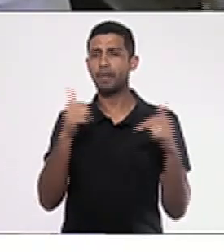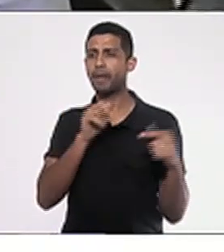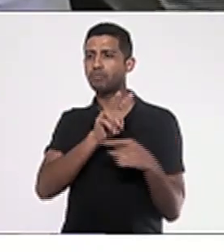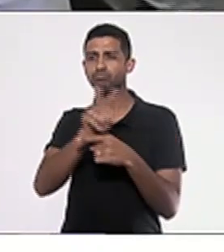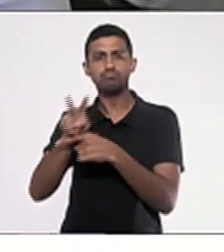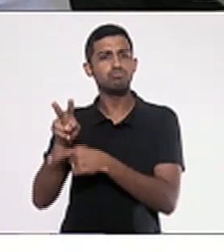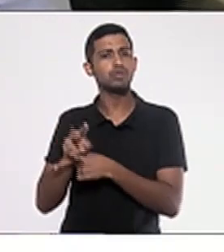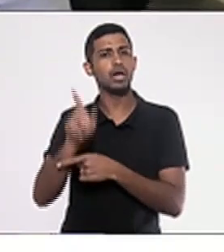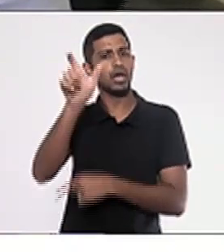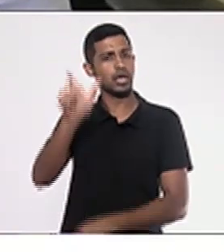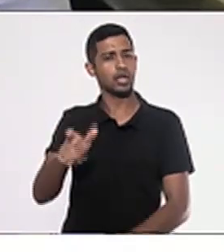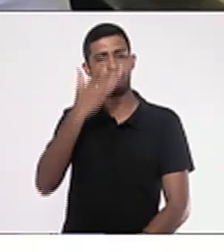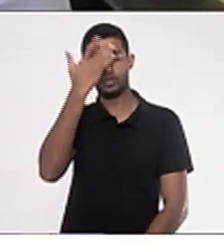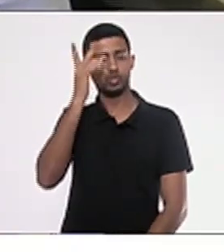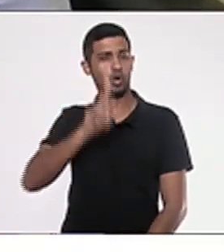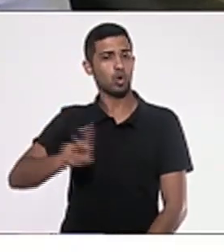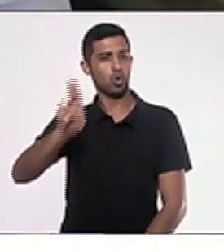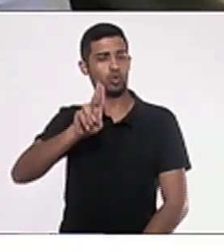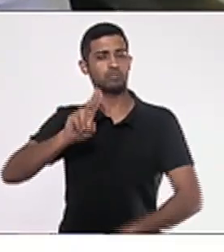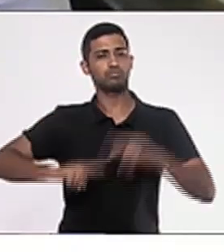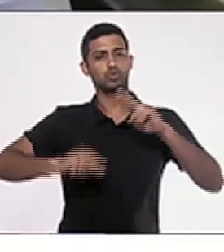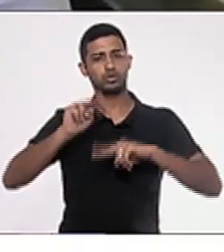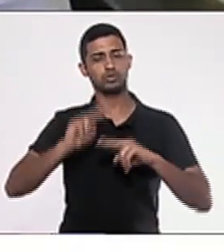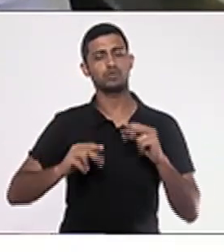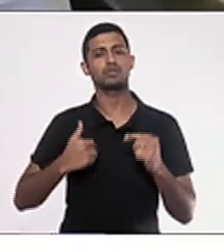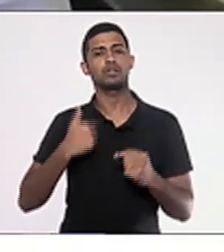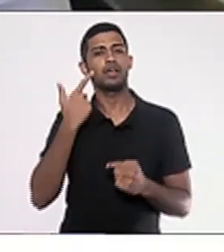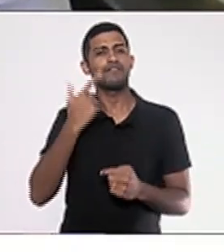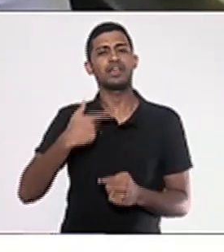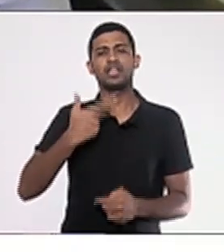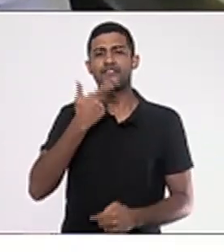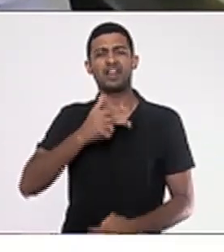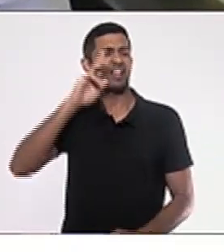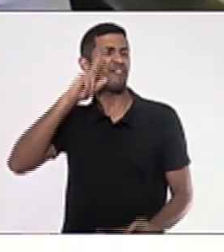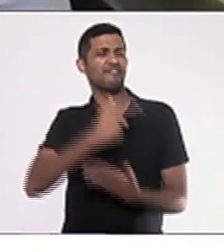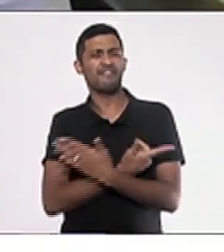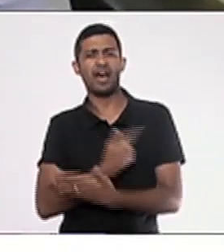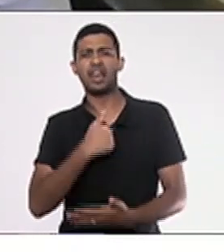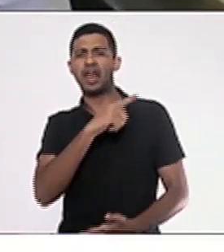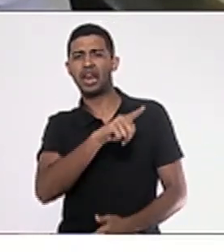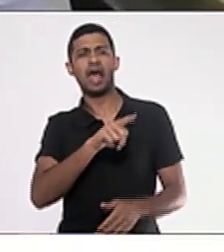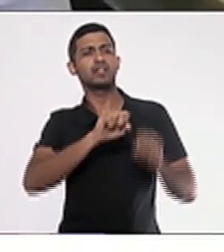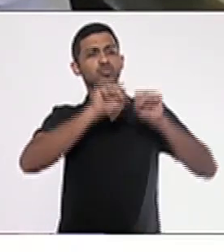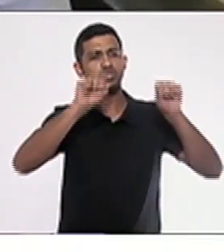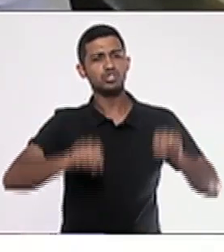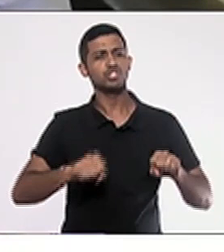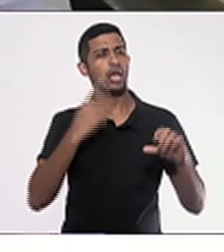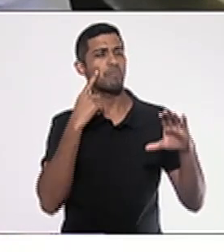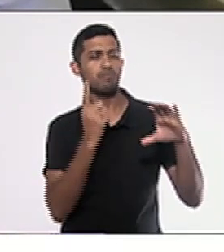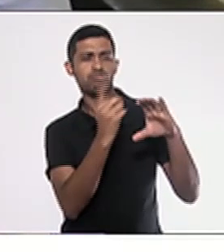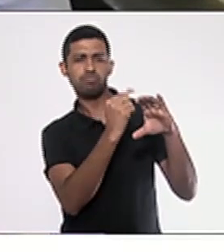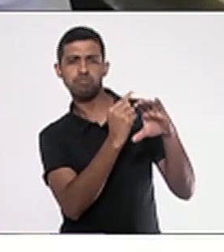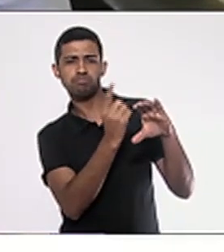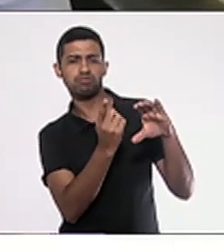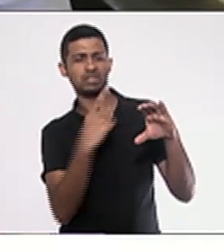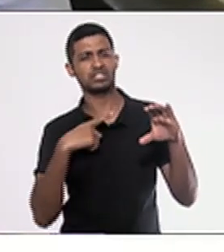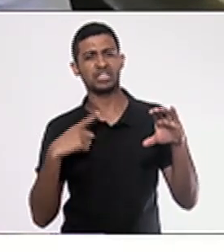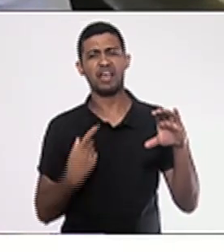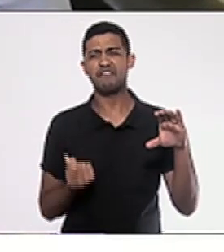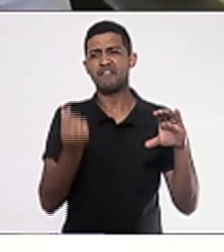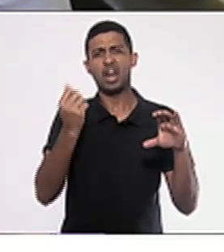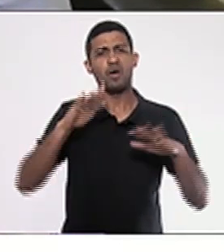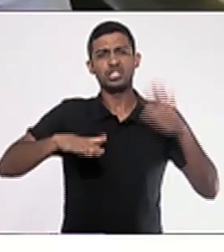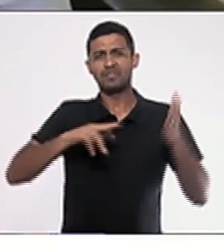tema específico da questão do hidrômetro, a falha na medição e imputação de valores equivocados, por